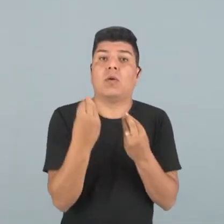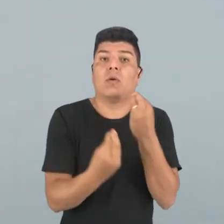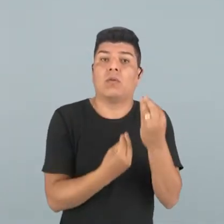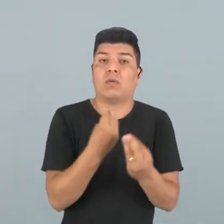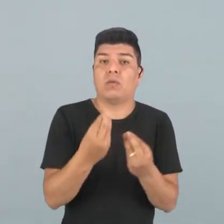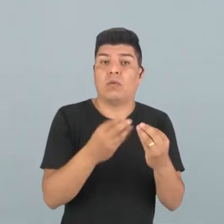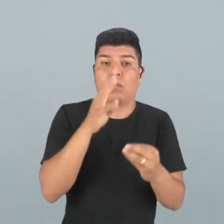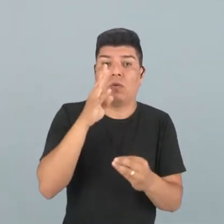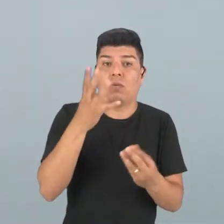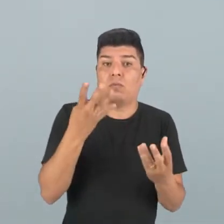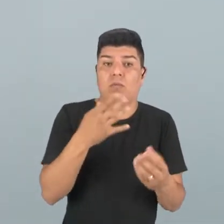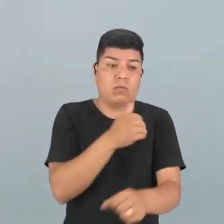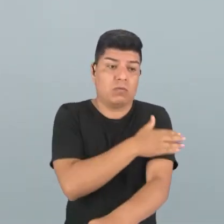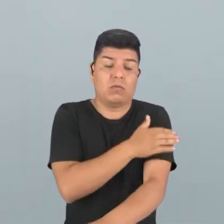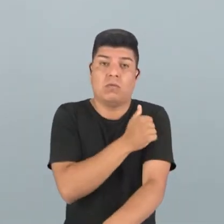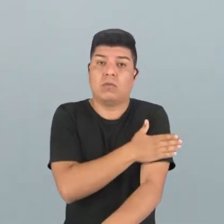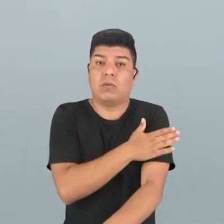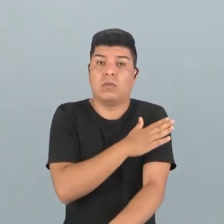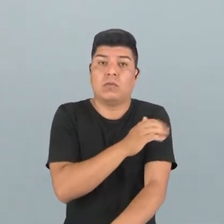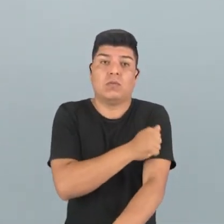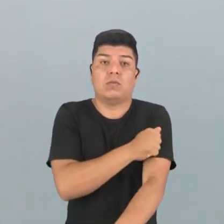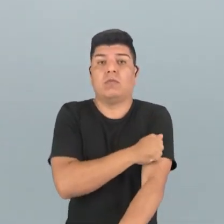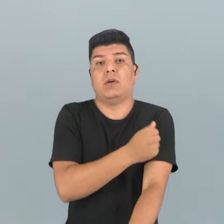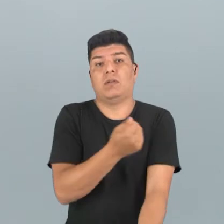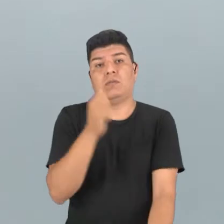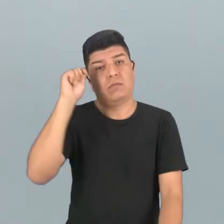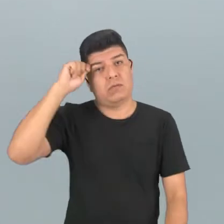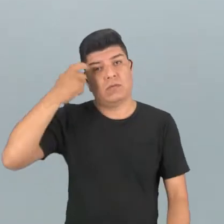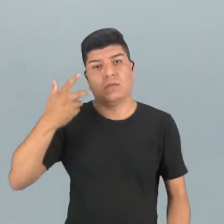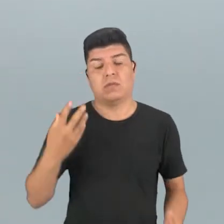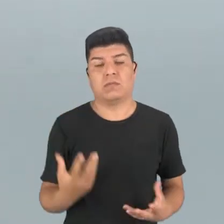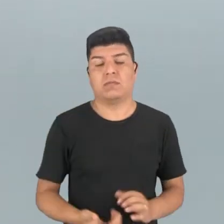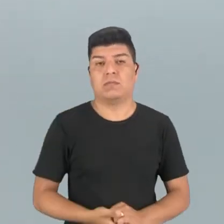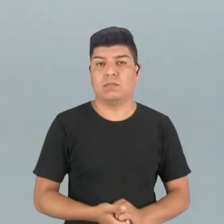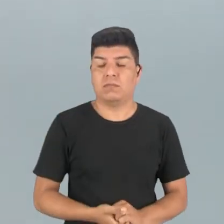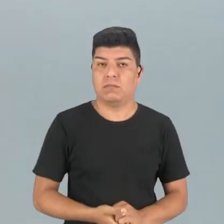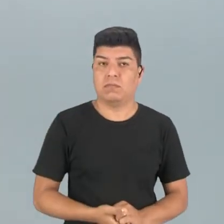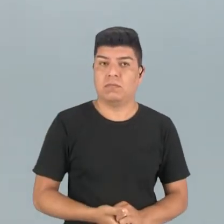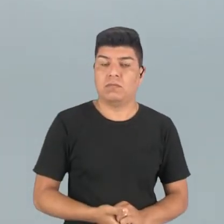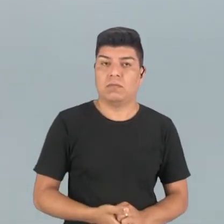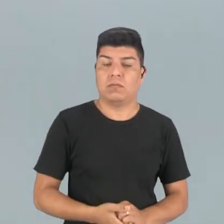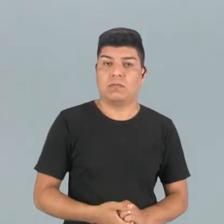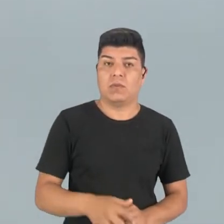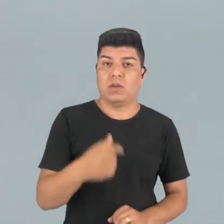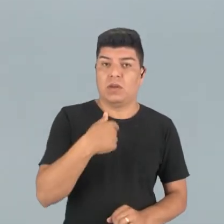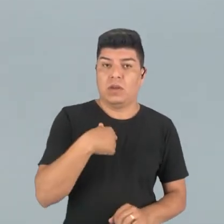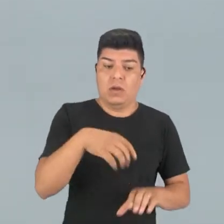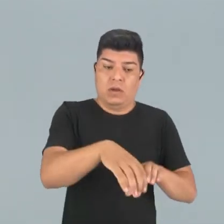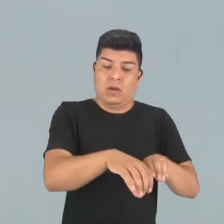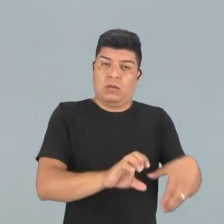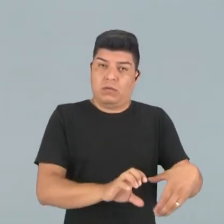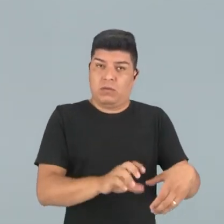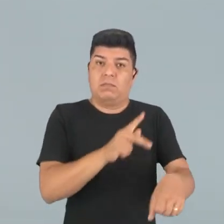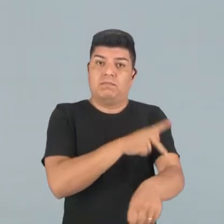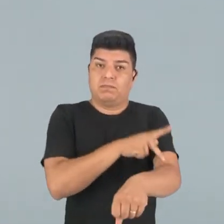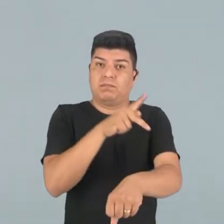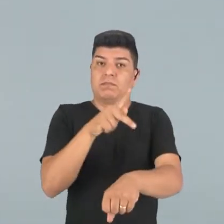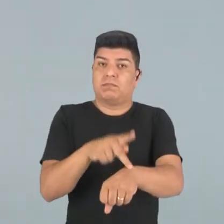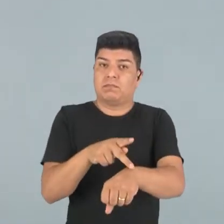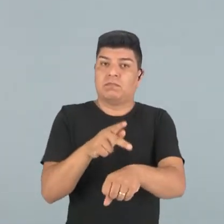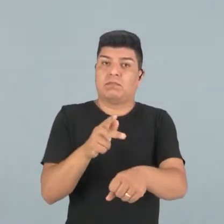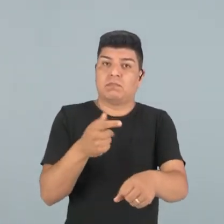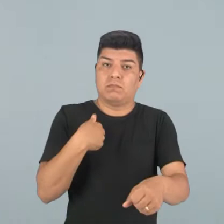com aquelas atitudes preconceituosas com o aluno, né? Eu que me formei, né, em pedagogia, para